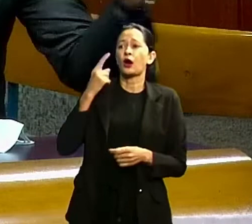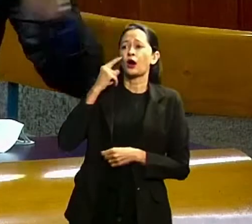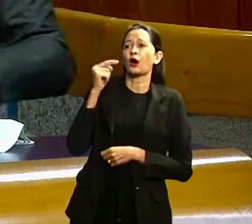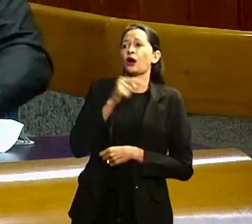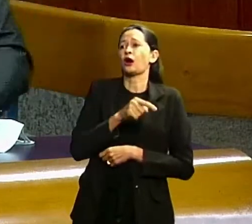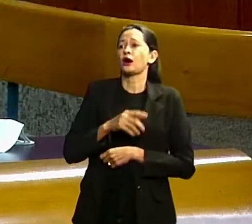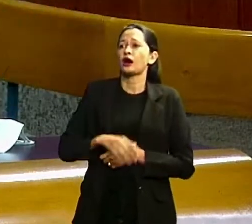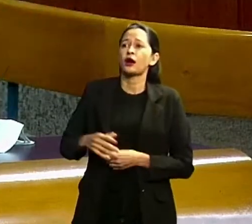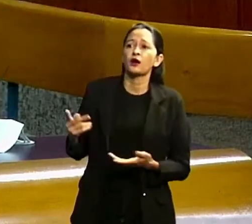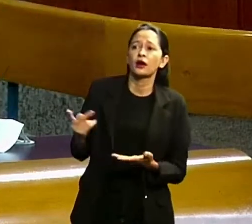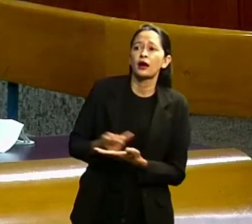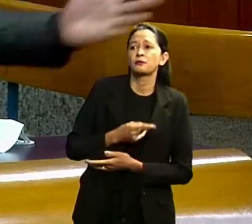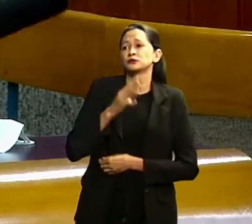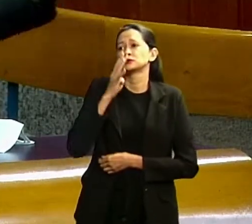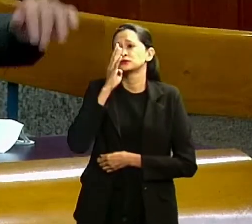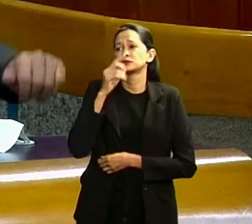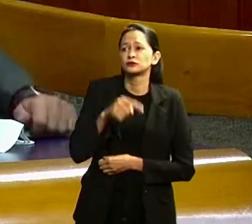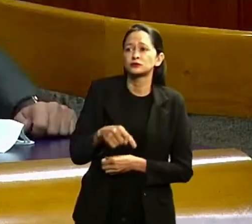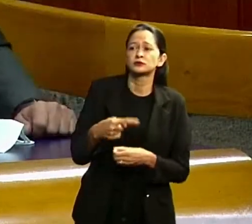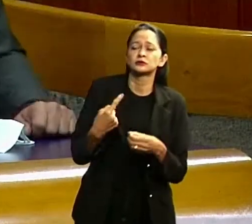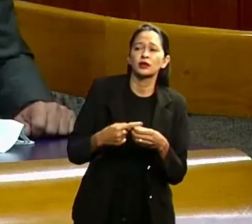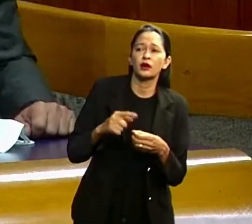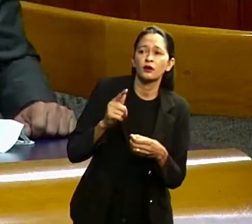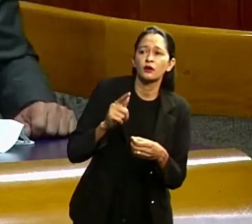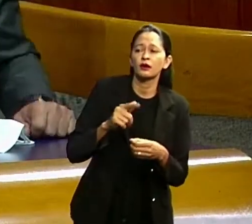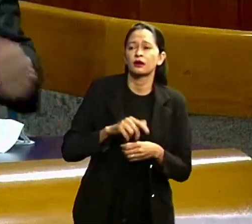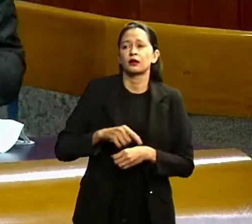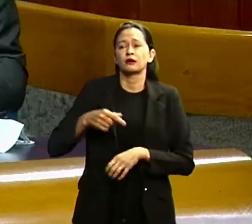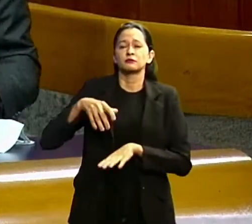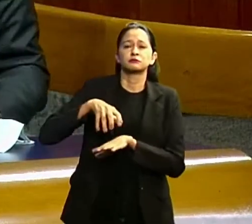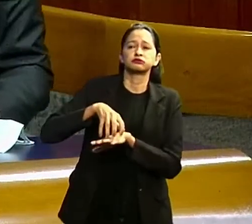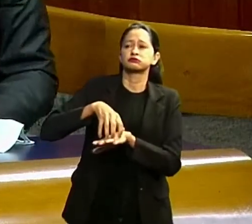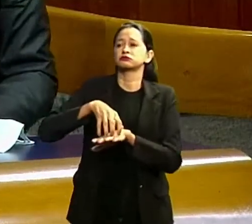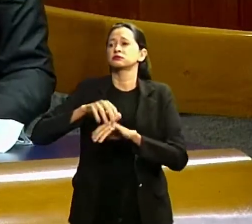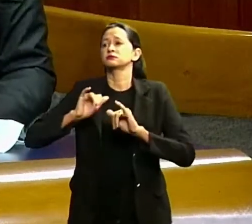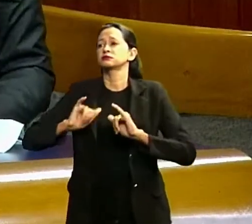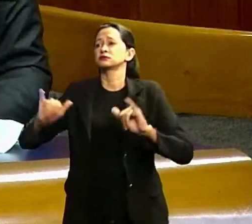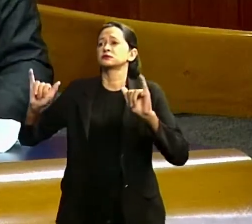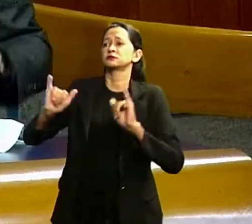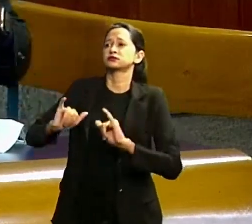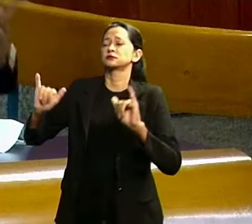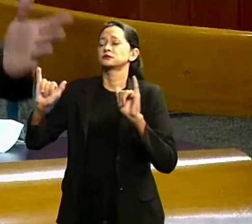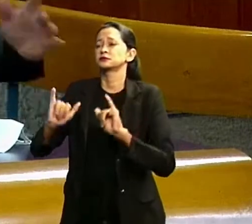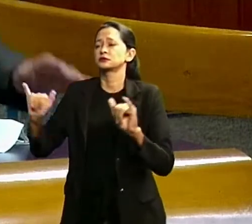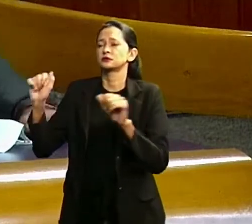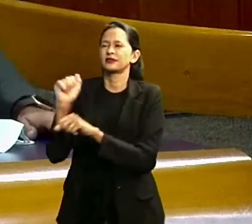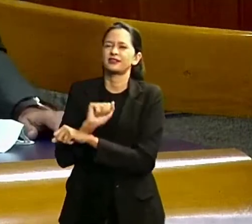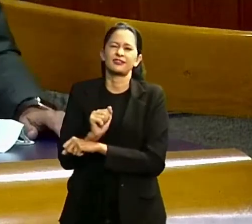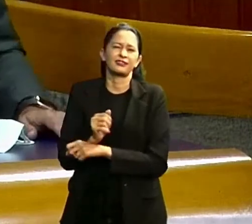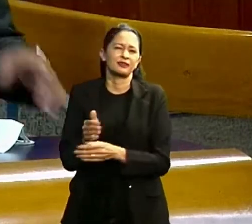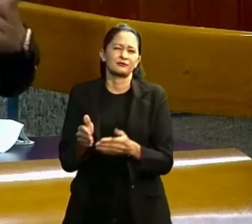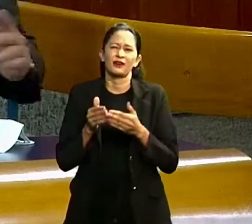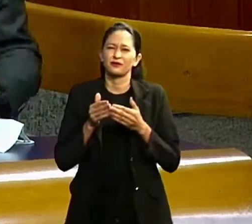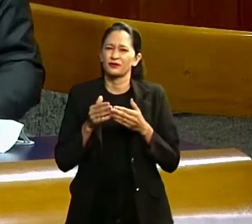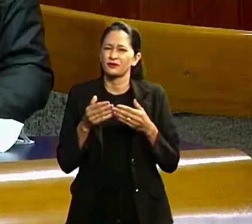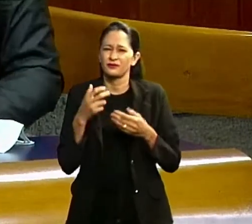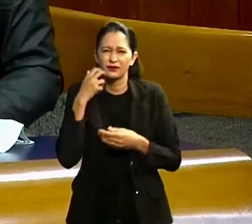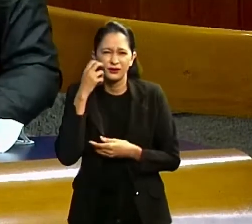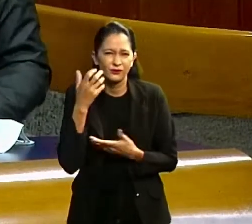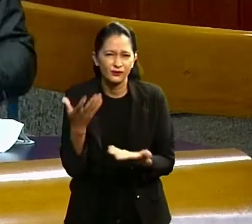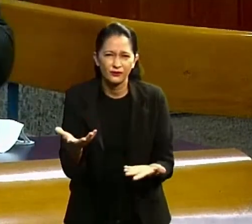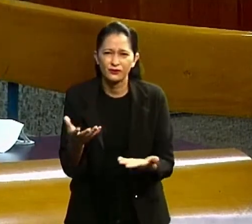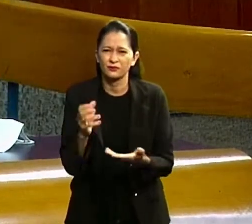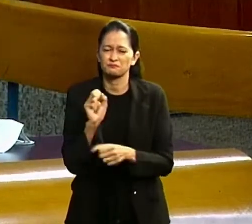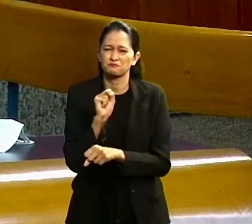aqui para vocês verem que absurdo, subindo em cima de trio elétrico, enganando o povo goianiense, toma vergonha na cara, para de